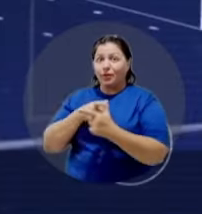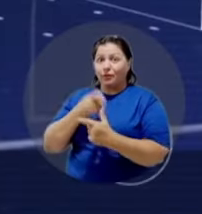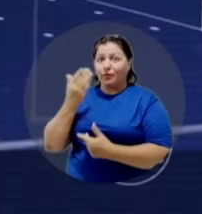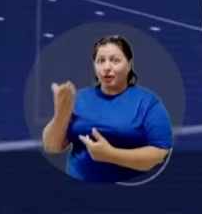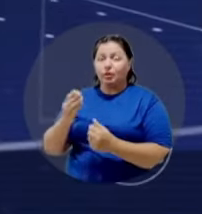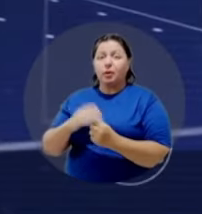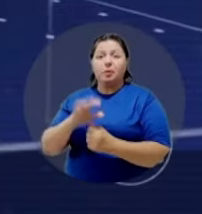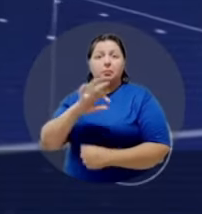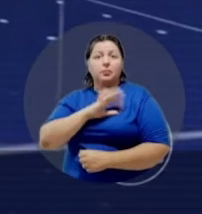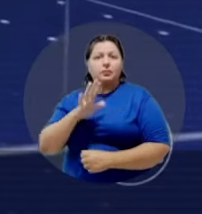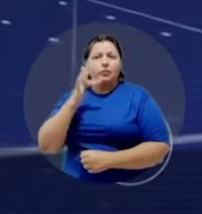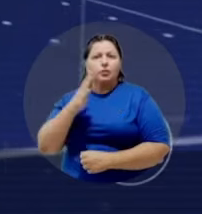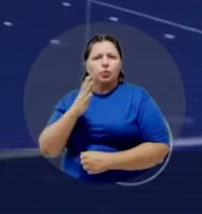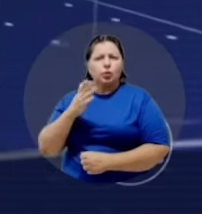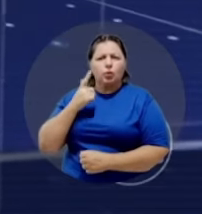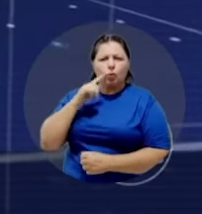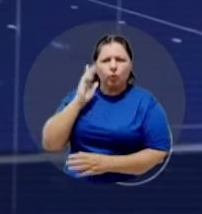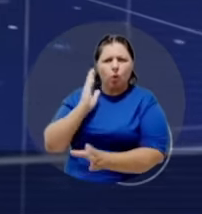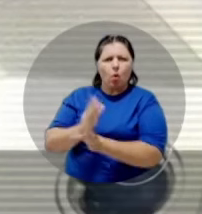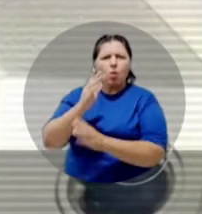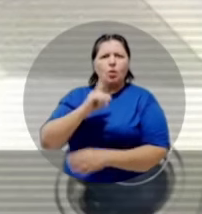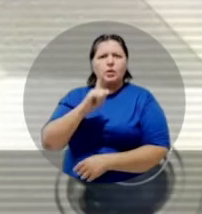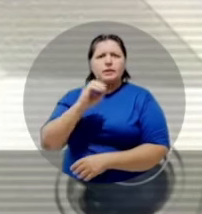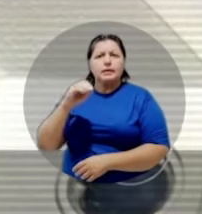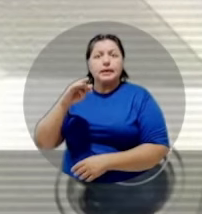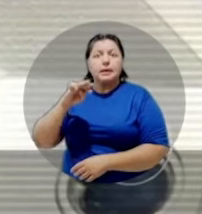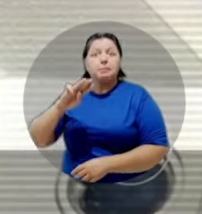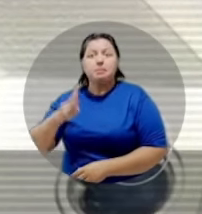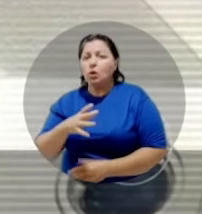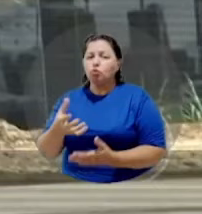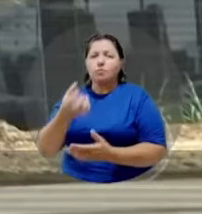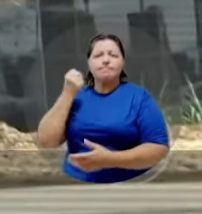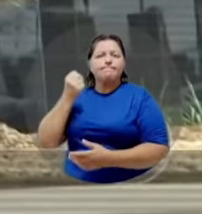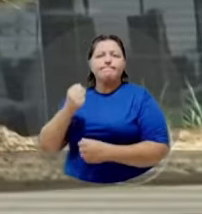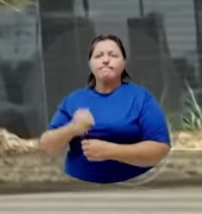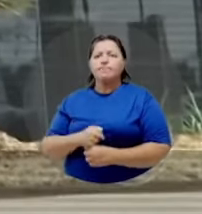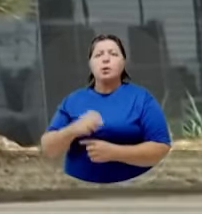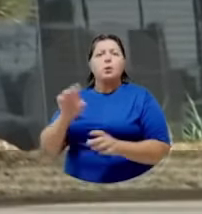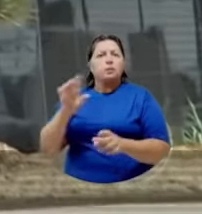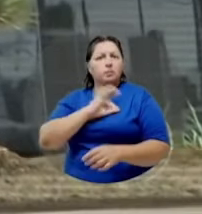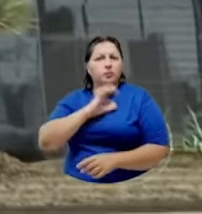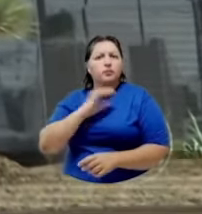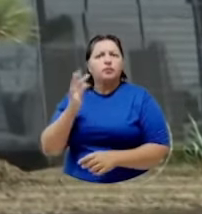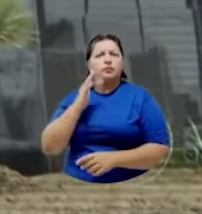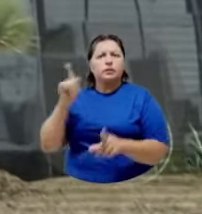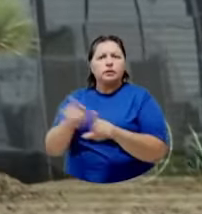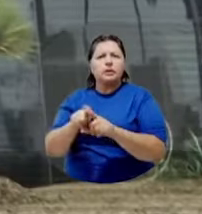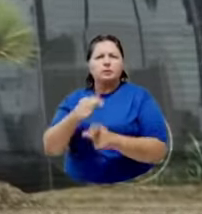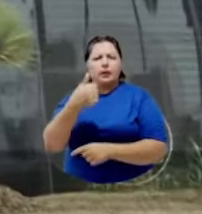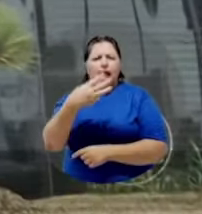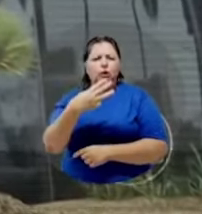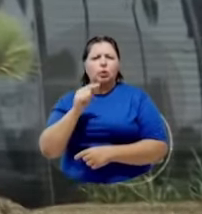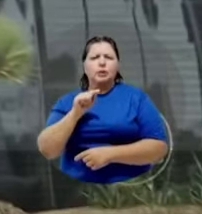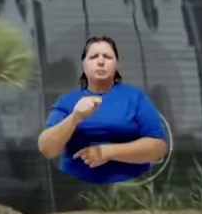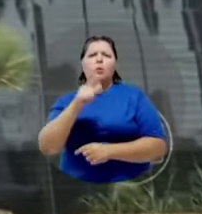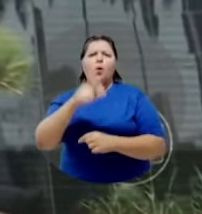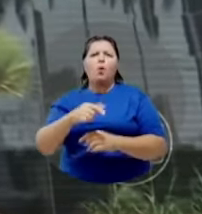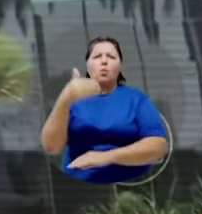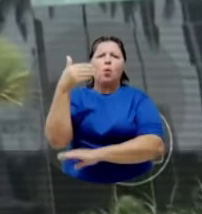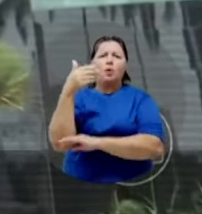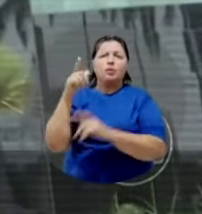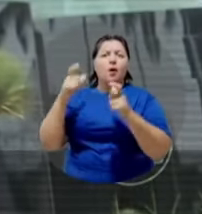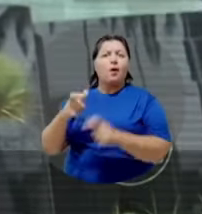governador afastado Paulo Dantas, a PF apreendeu mais de R$100 mil. Os agentes apreenderam outros R$14 mil